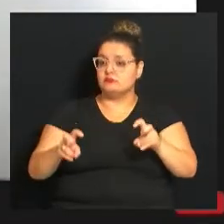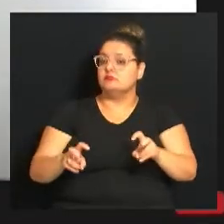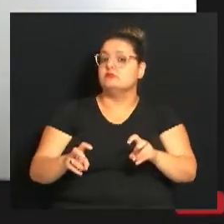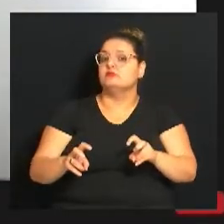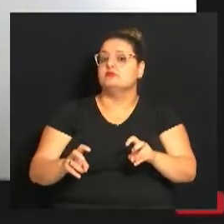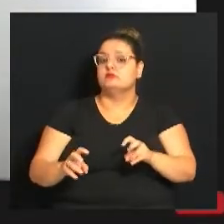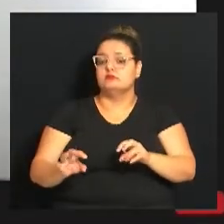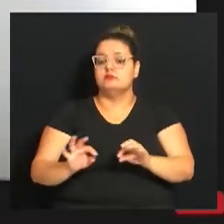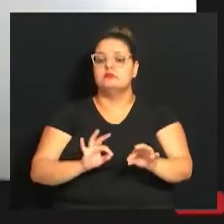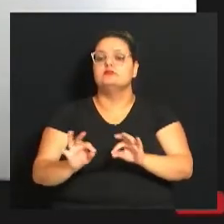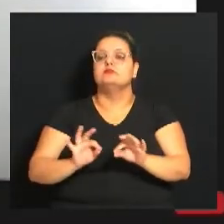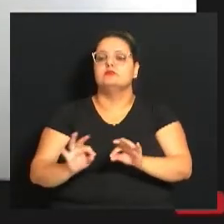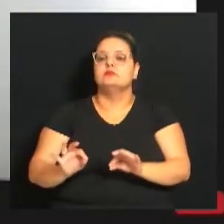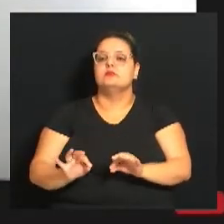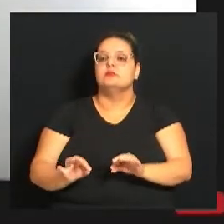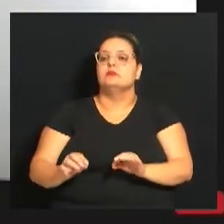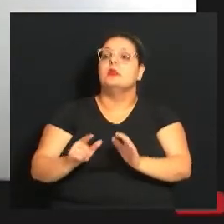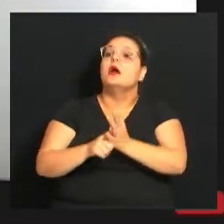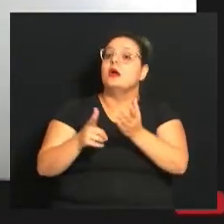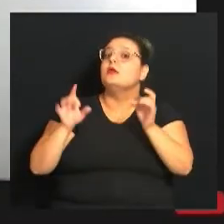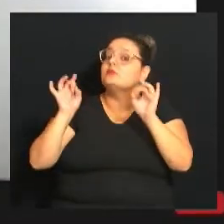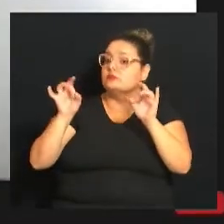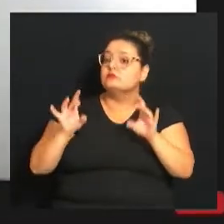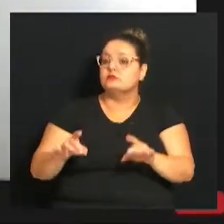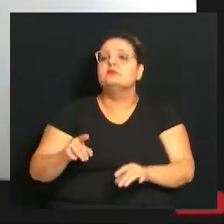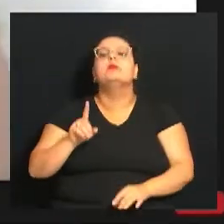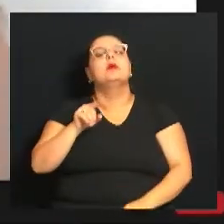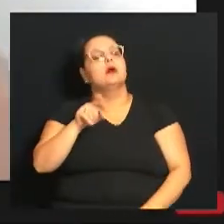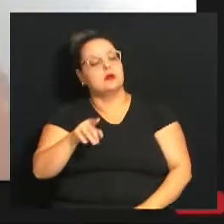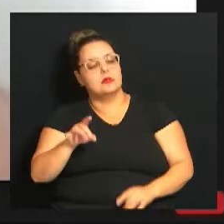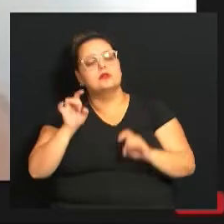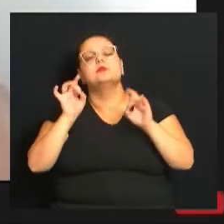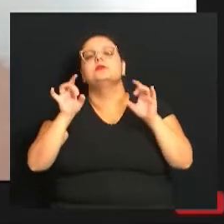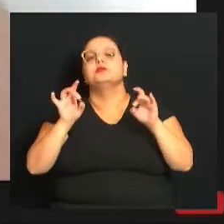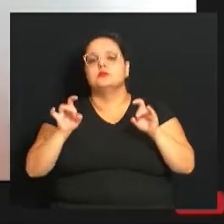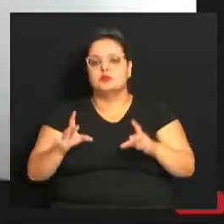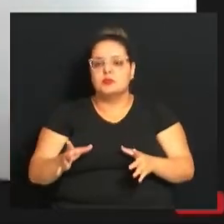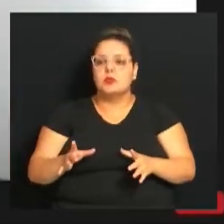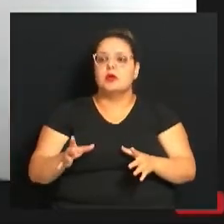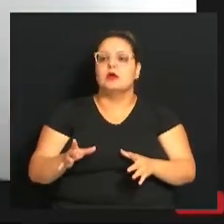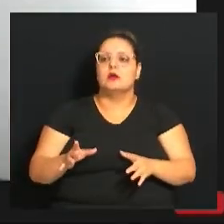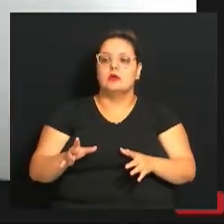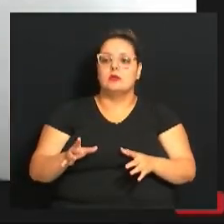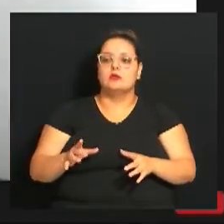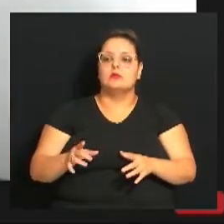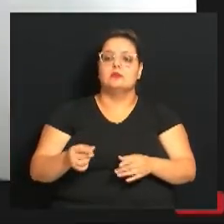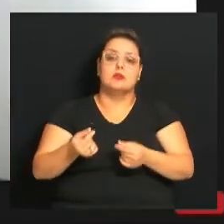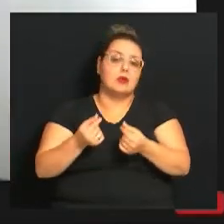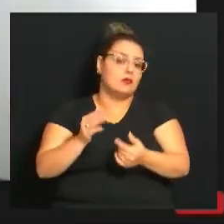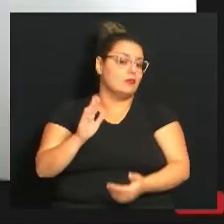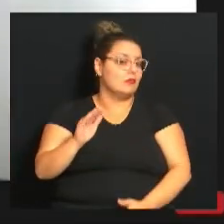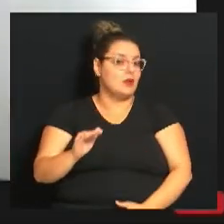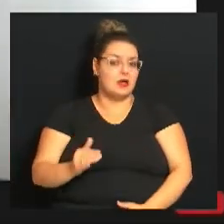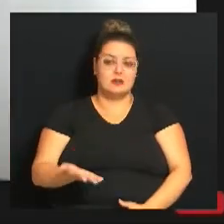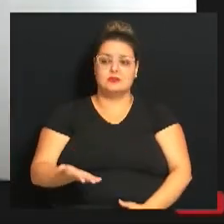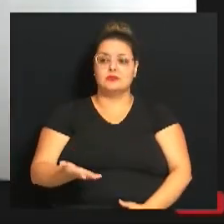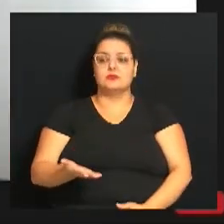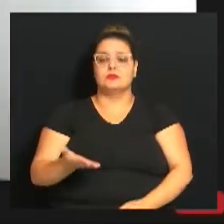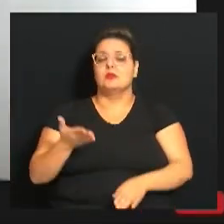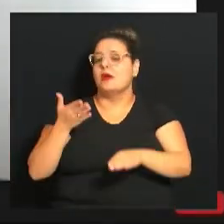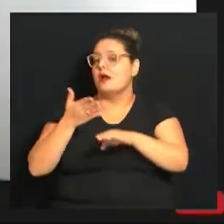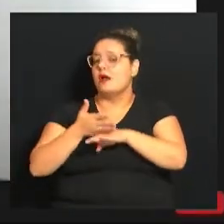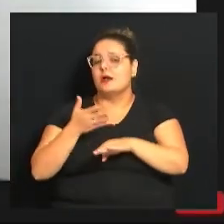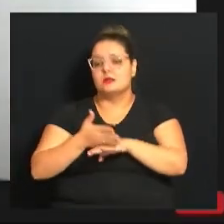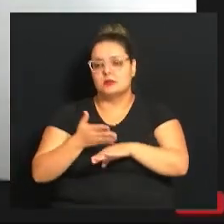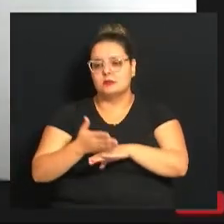elaborados. Reportagens especiais. Especiais ou com um preço muito muito baixo, que isso fica muito acessível e aí